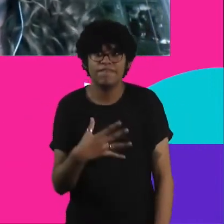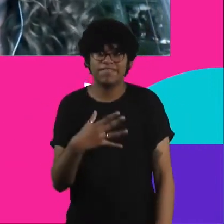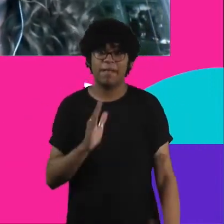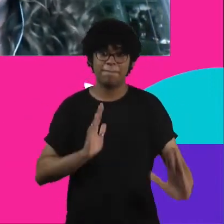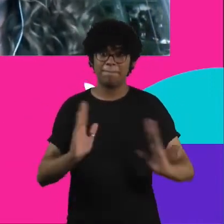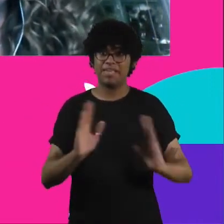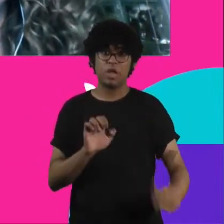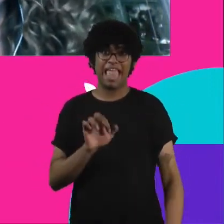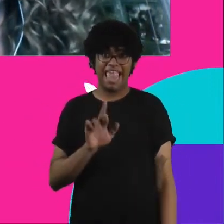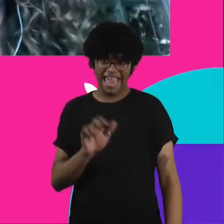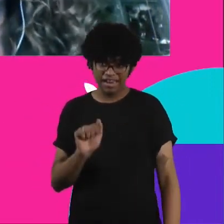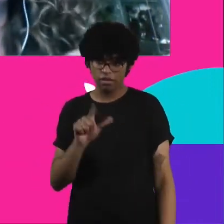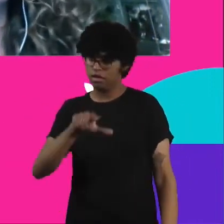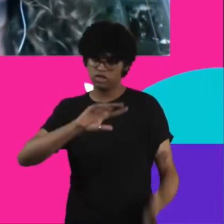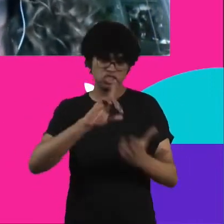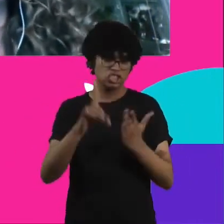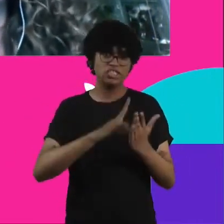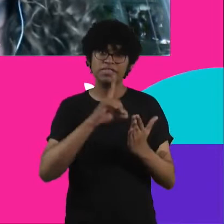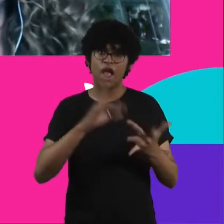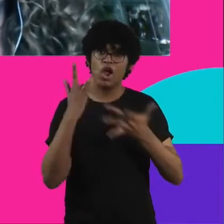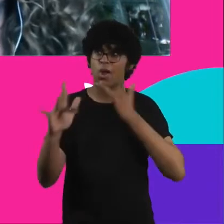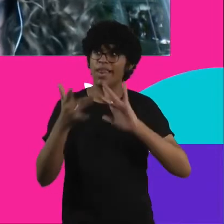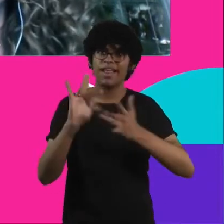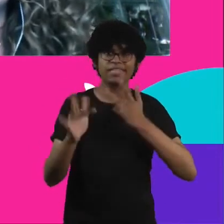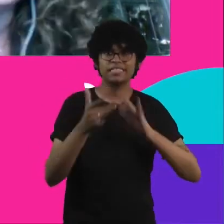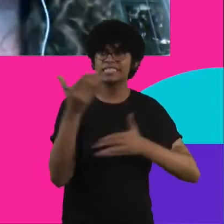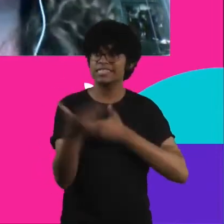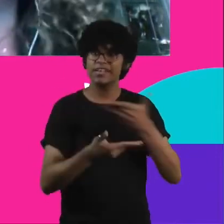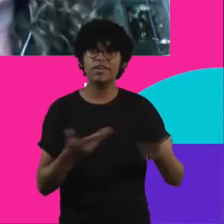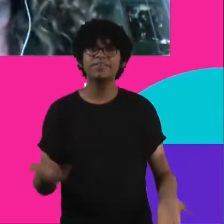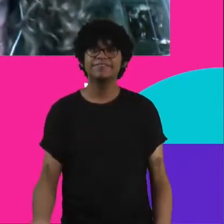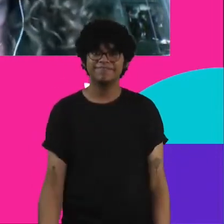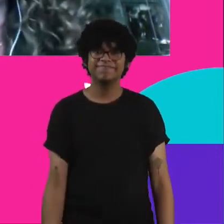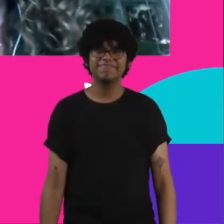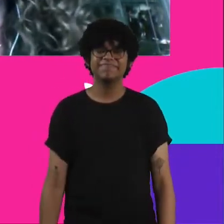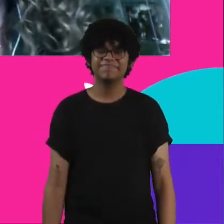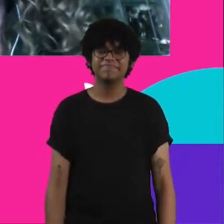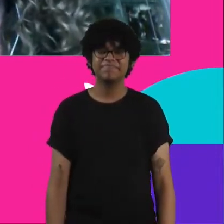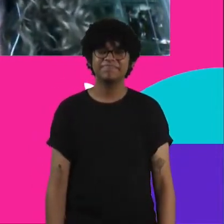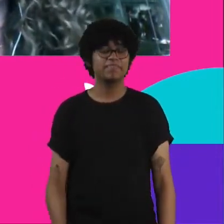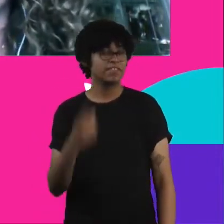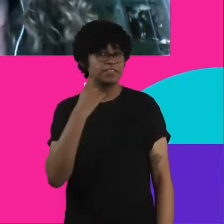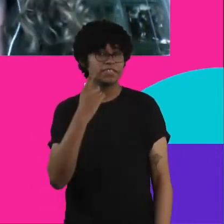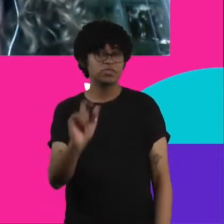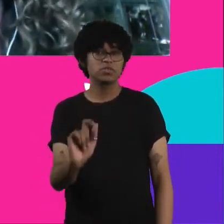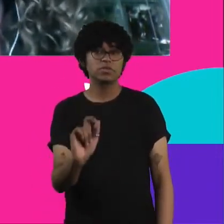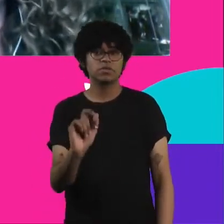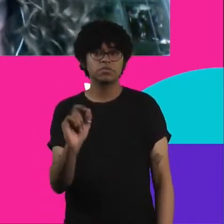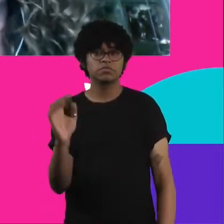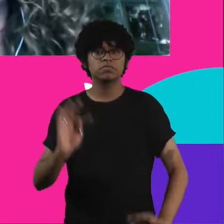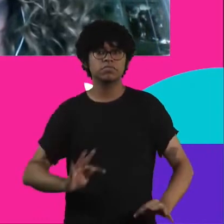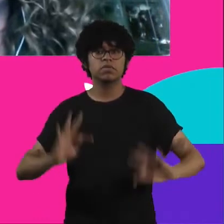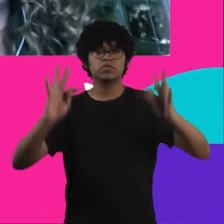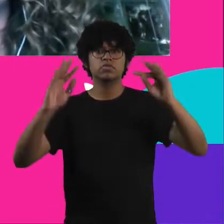e hiperconectada. E isso que é interessante, assim, que a gente sabe que sempre que surge, né, uma nova tecnologia, é preciso esse período,